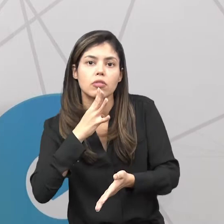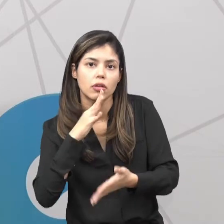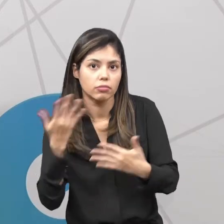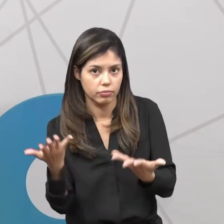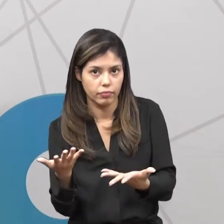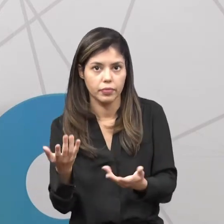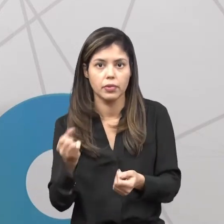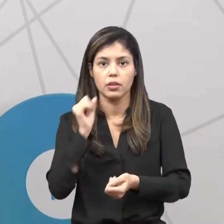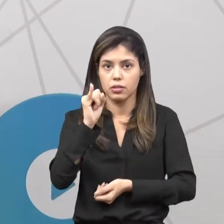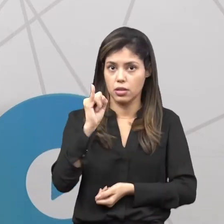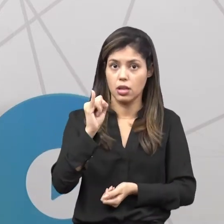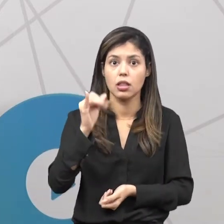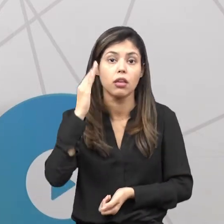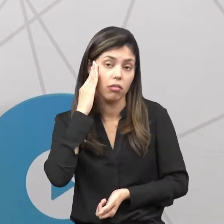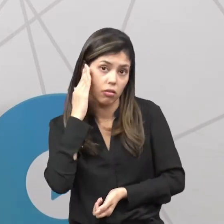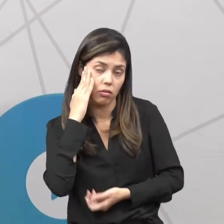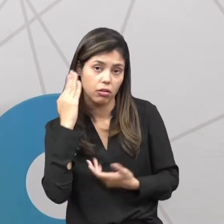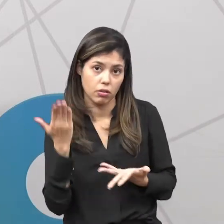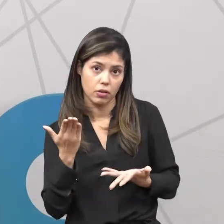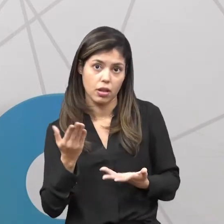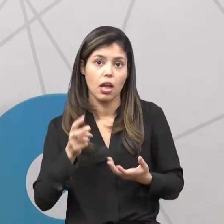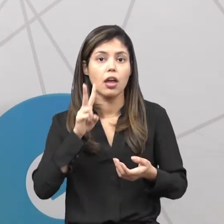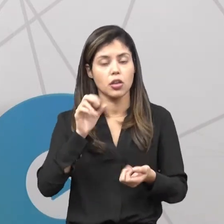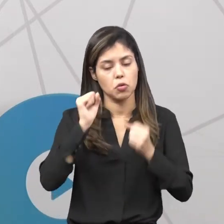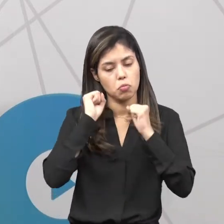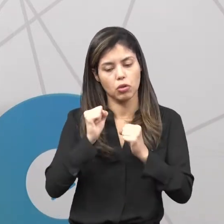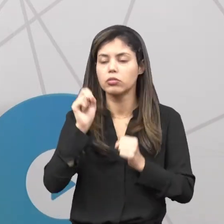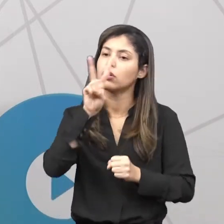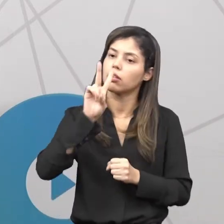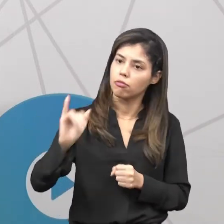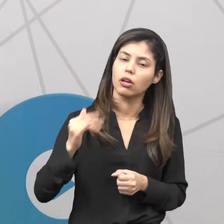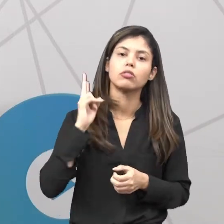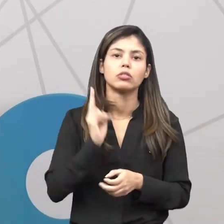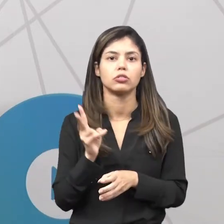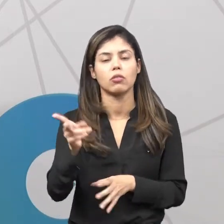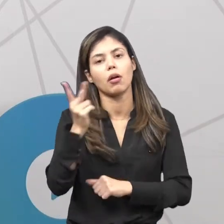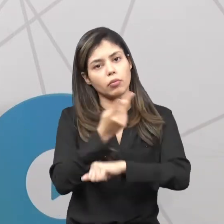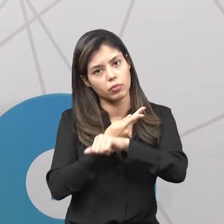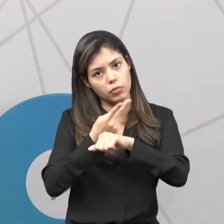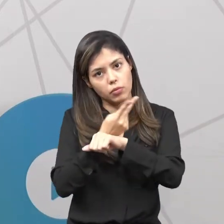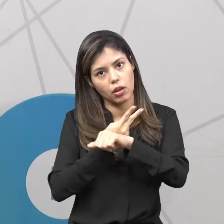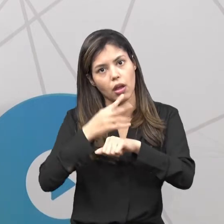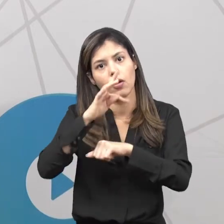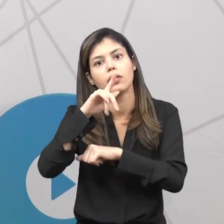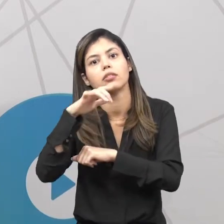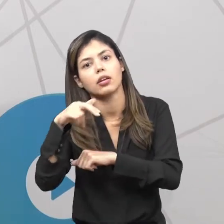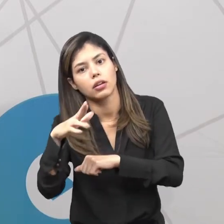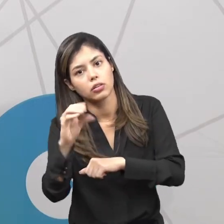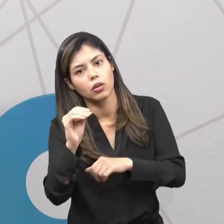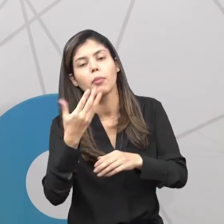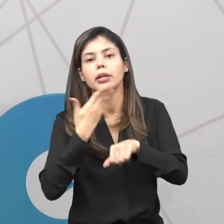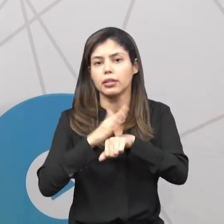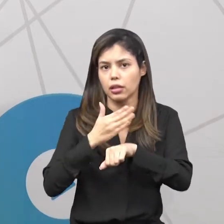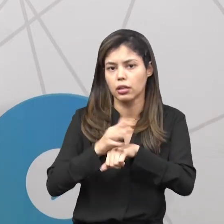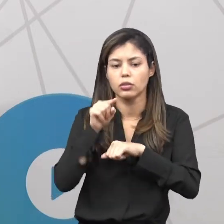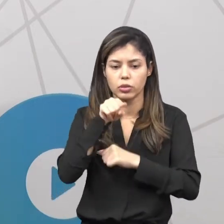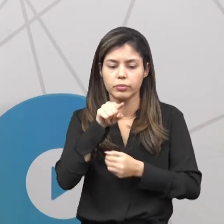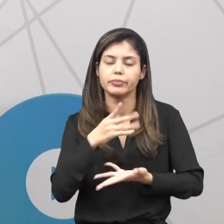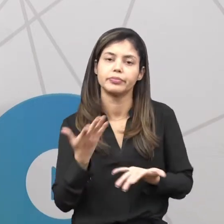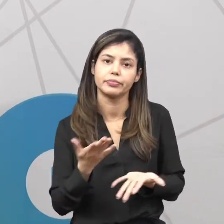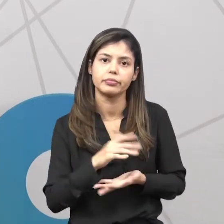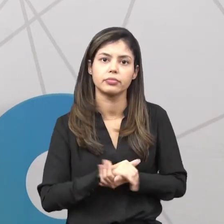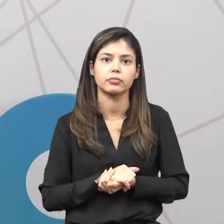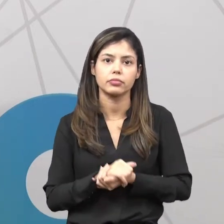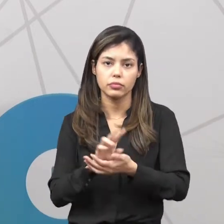modalidade e se ele assim entender que vale a pena, ele vai continuar e procurar um técnico especificamente para treinar sobre isso.